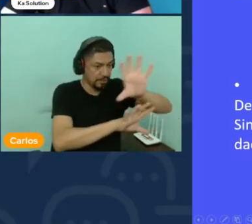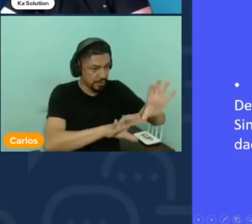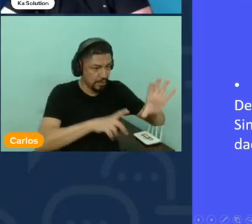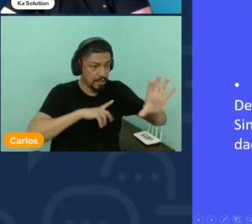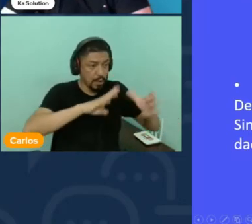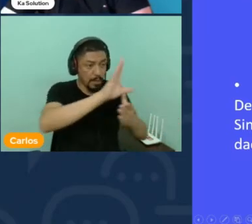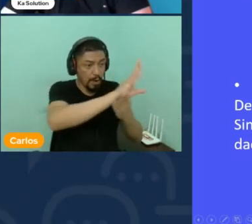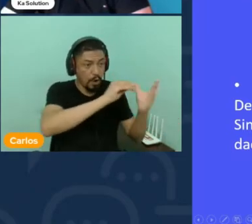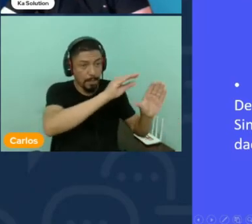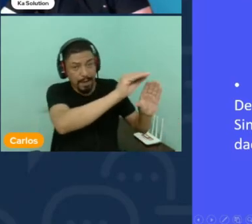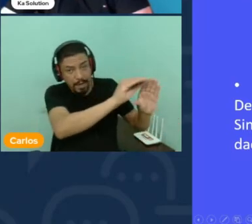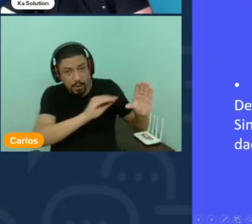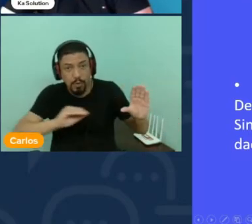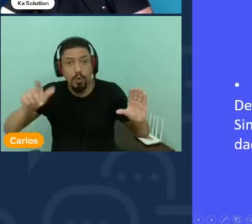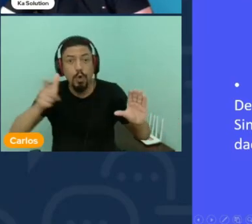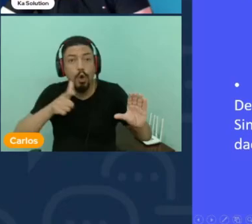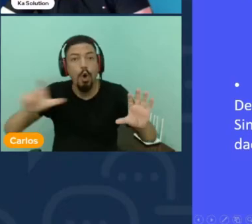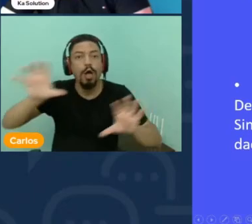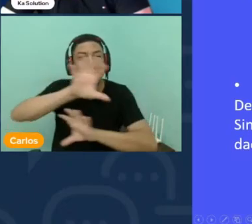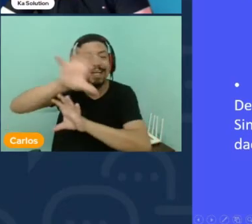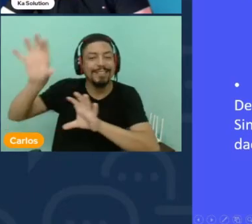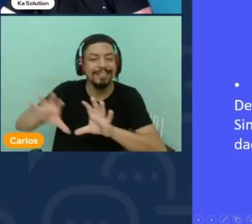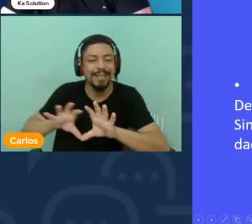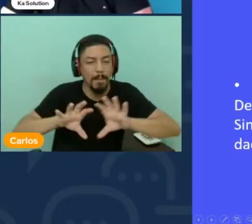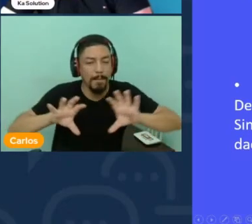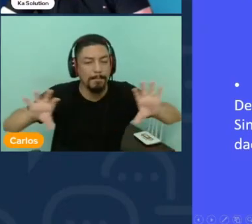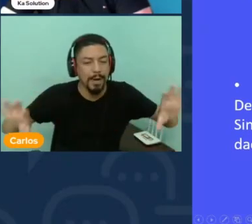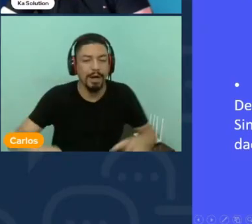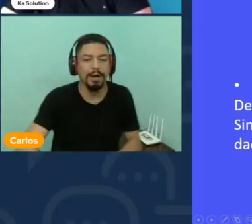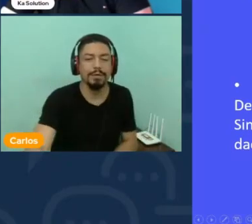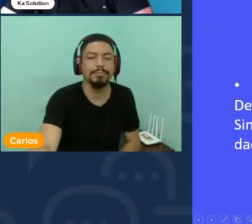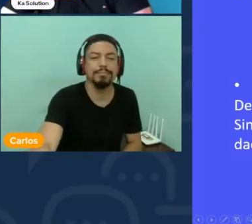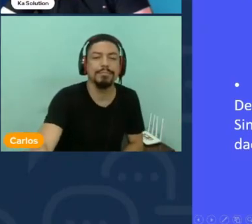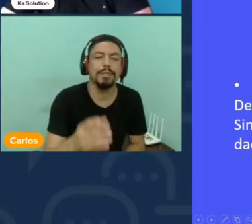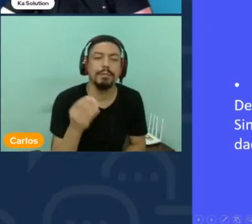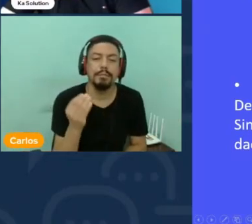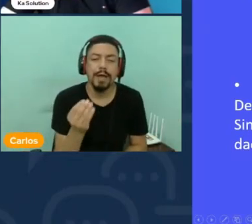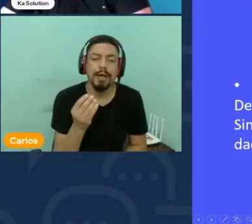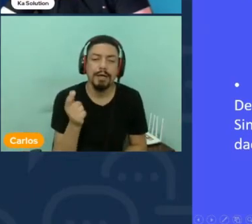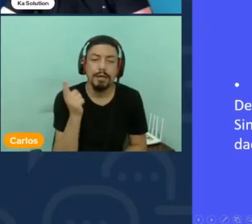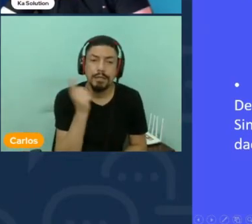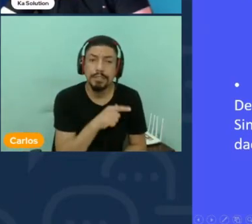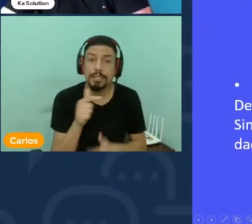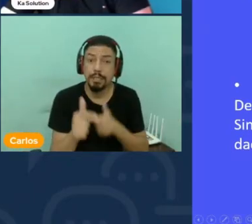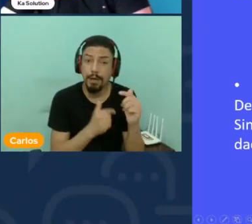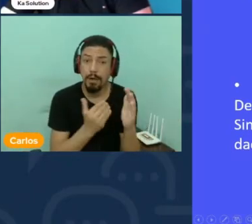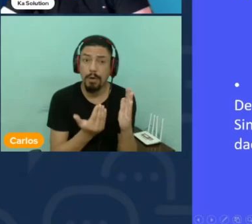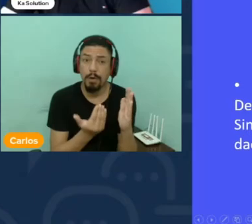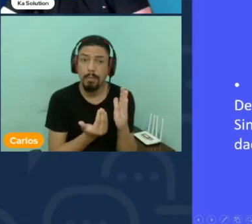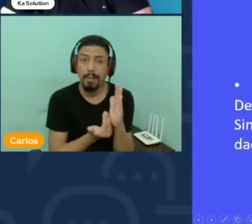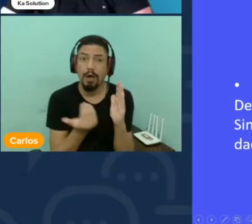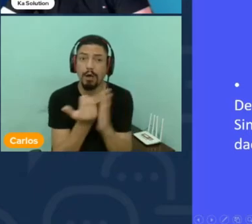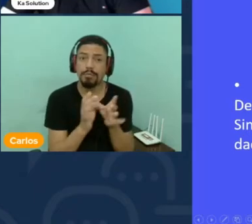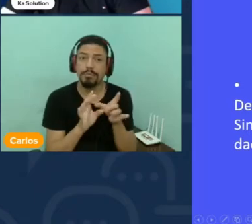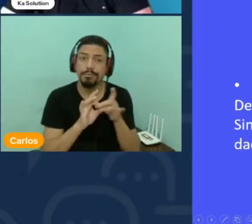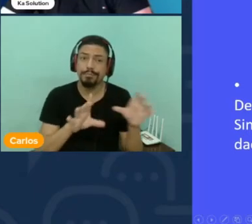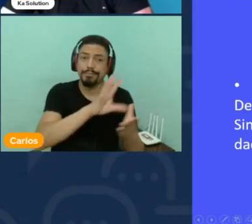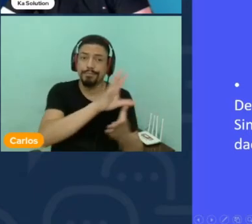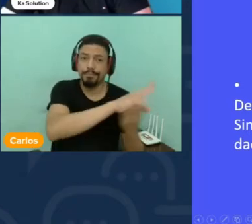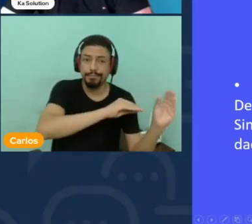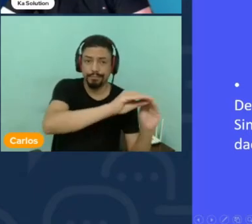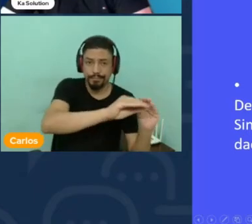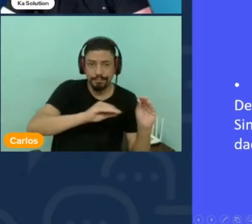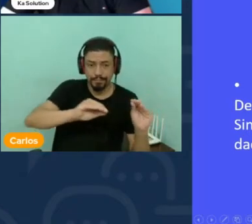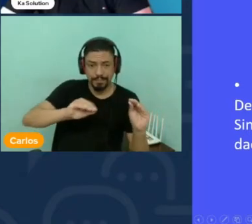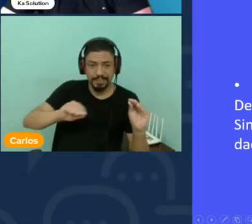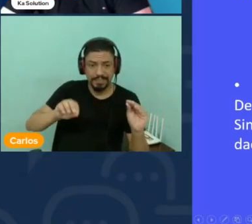outra região. Por que eu teria isso? Para que eu trabalhe com alta disponibilidade. Se o meu banco de dados